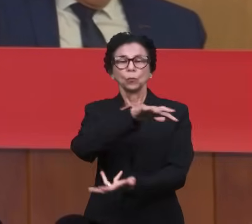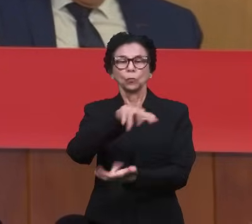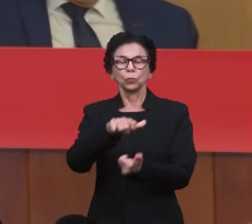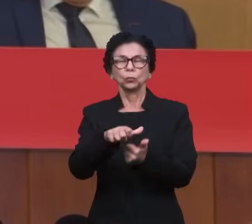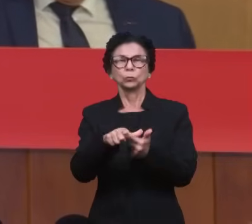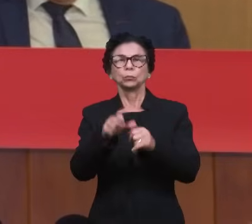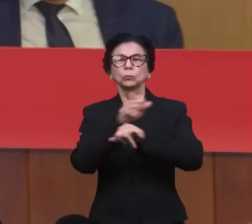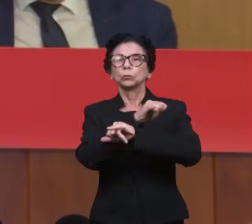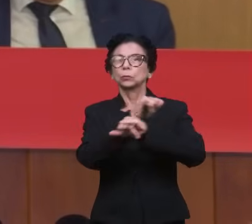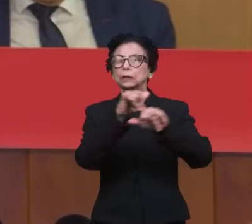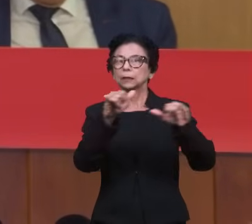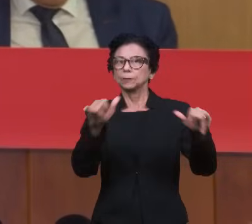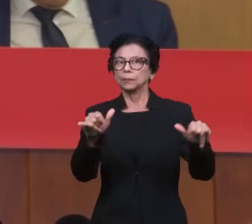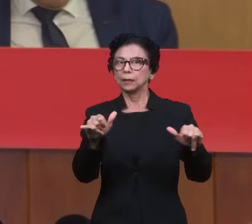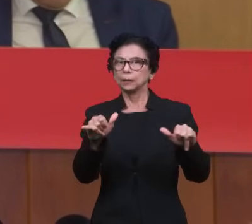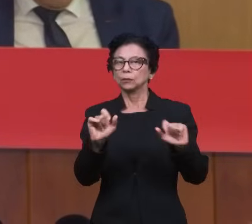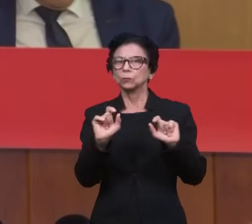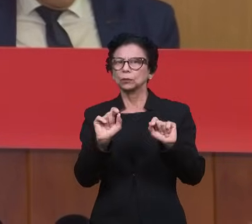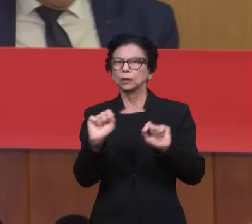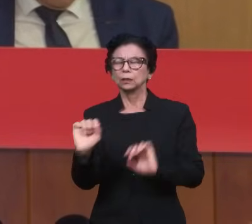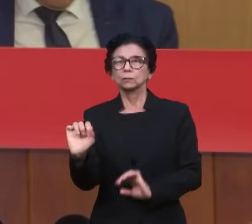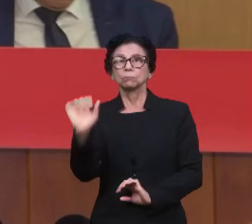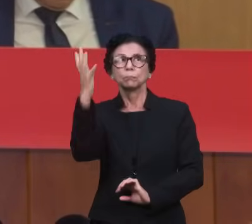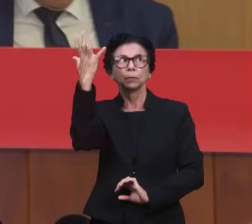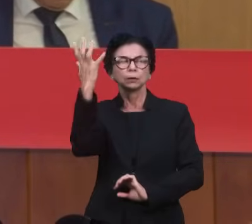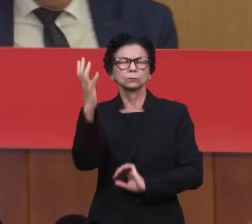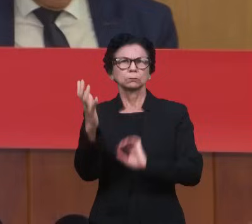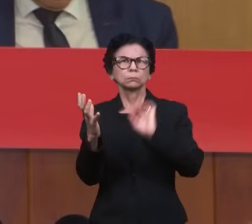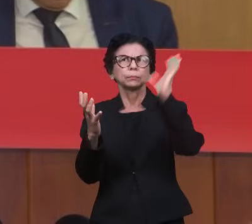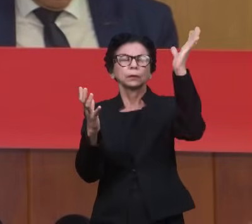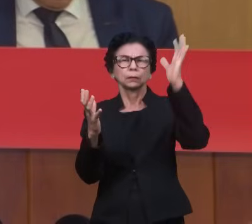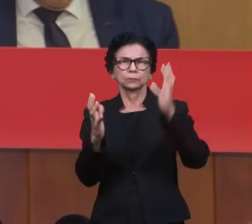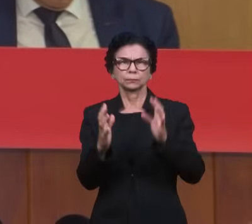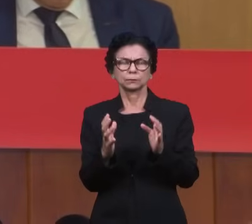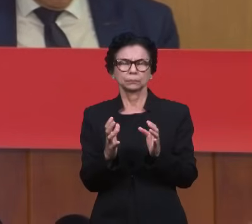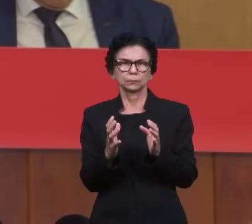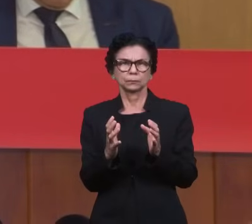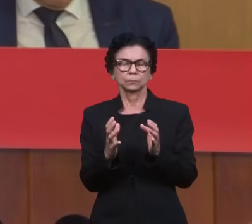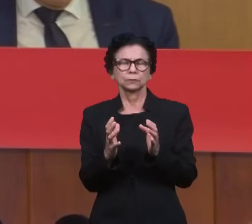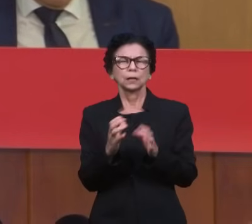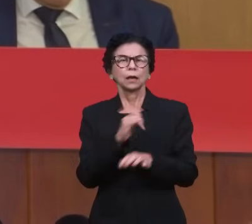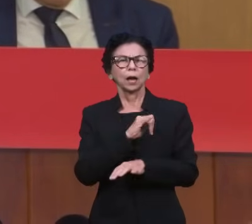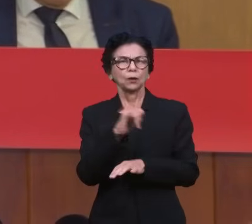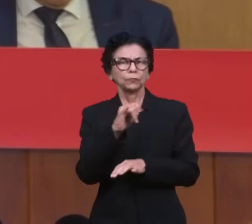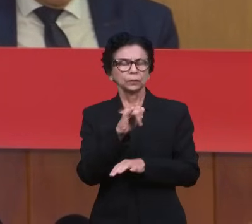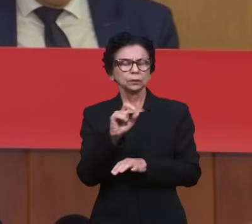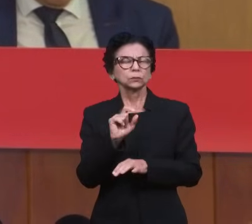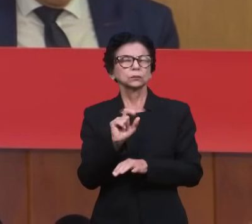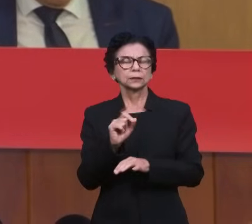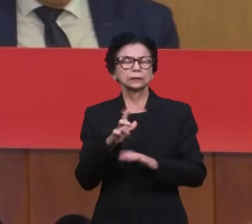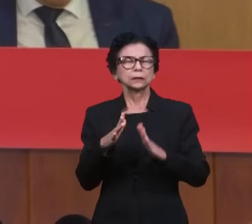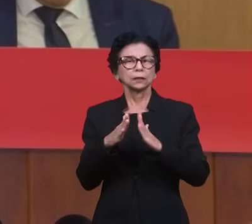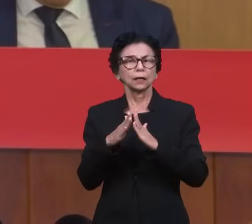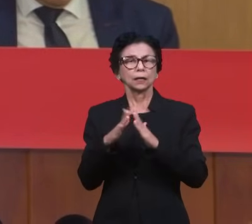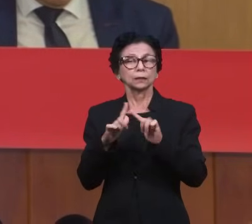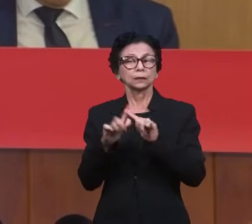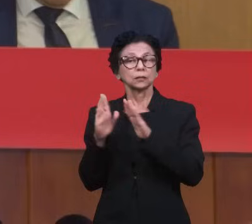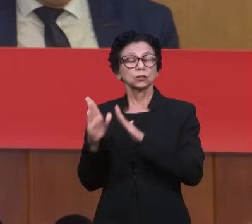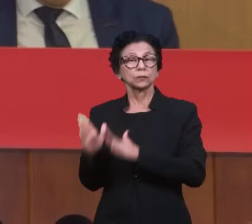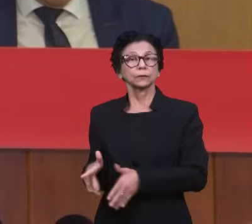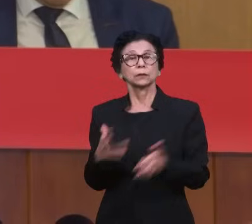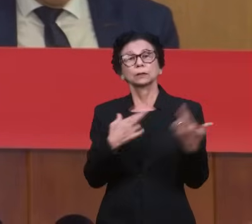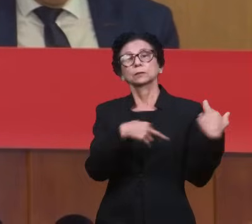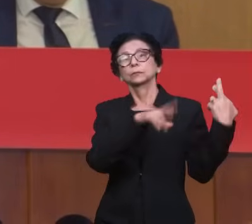sinais e avisos, que são advertências que a igreja fiel é